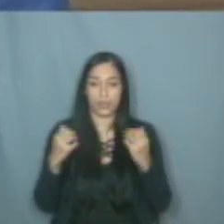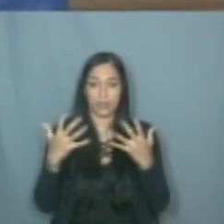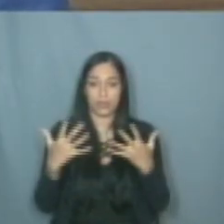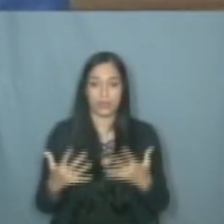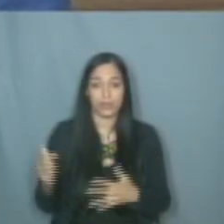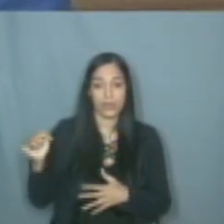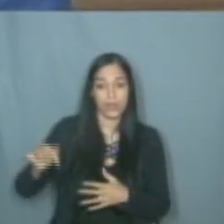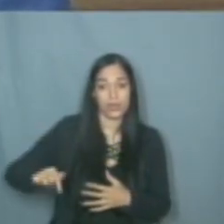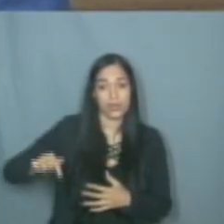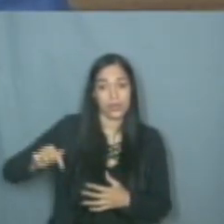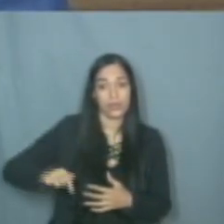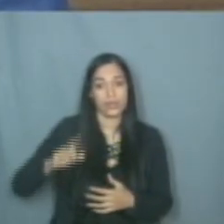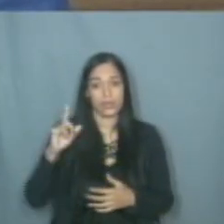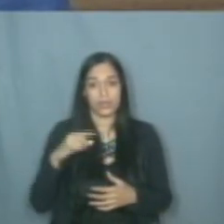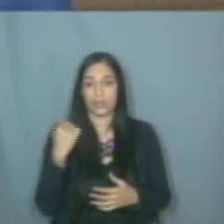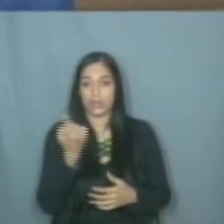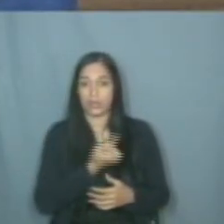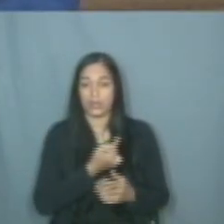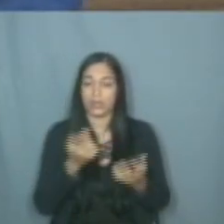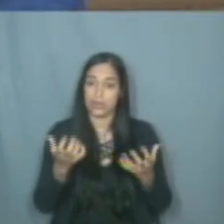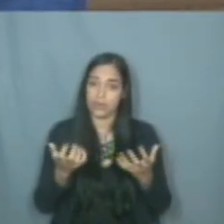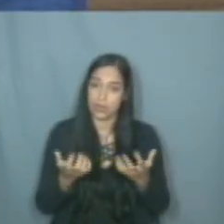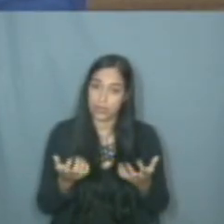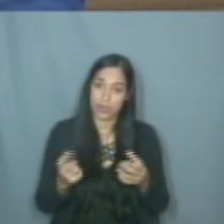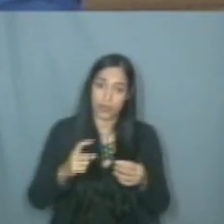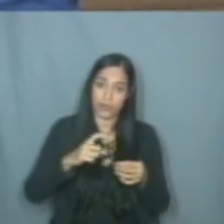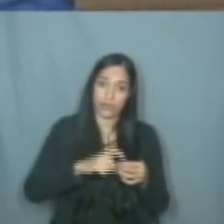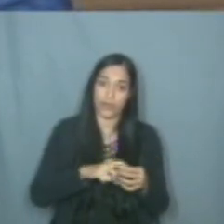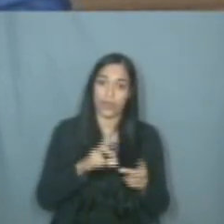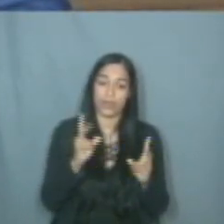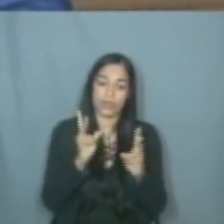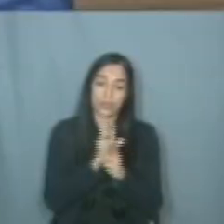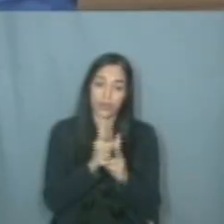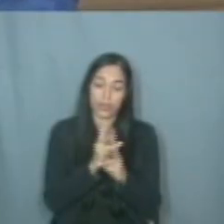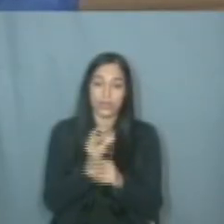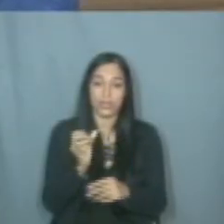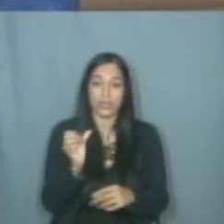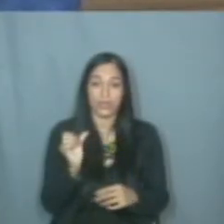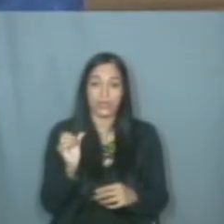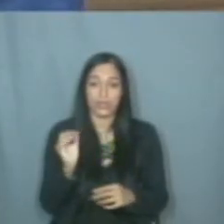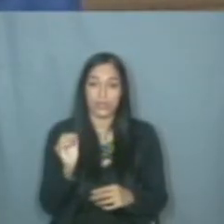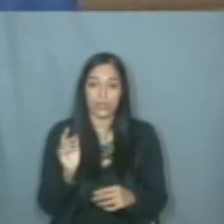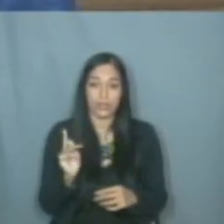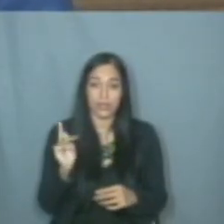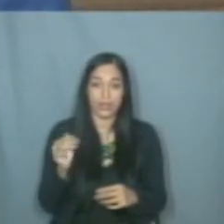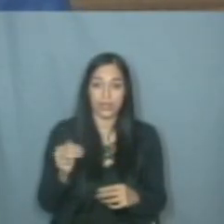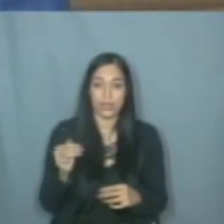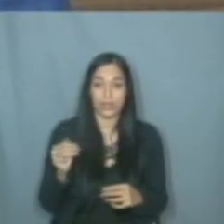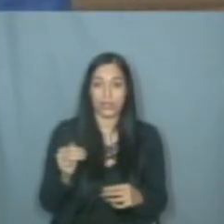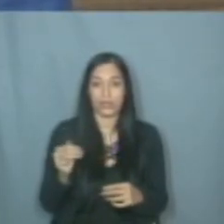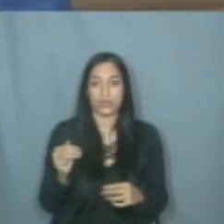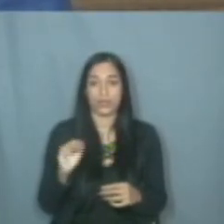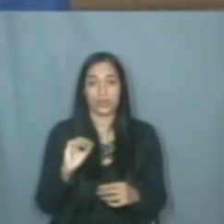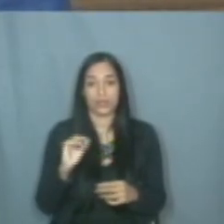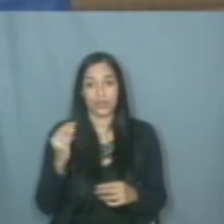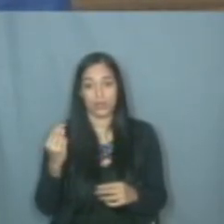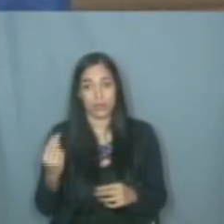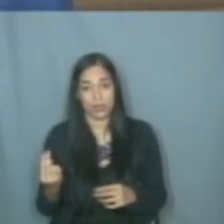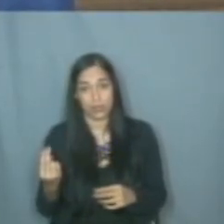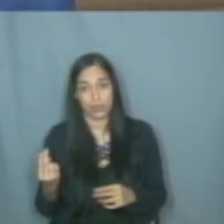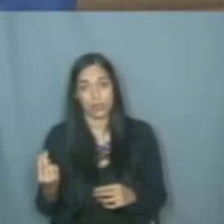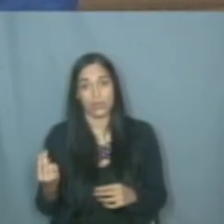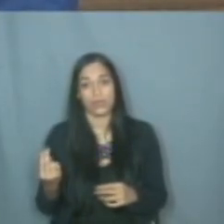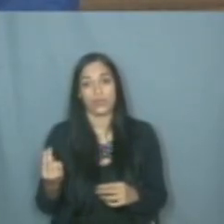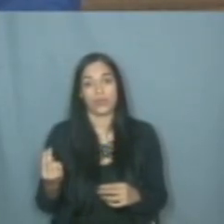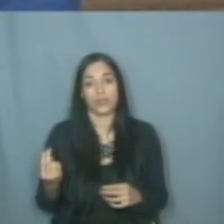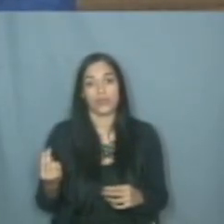queremos ou que volte a velocidade para 60 km por hora, deixando o radar lá, ou, caso